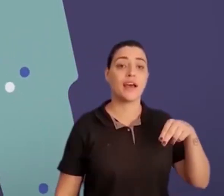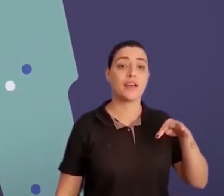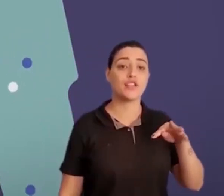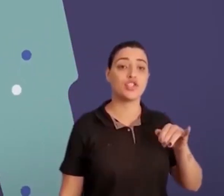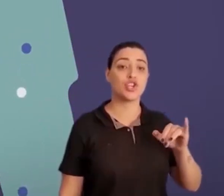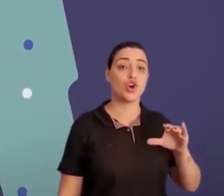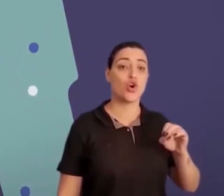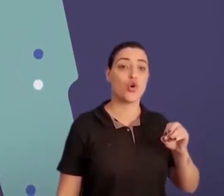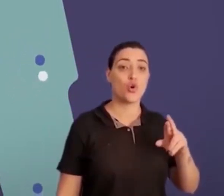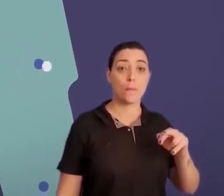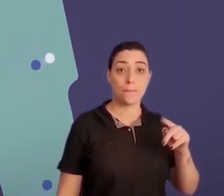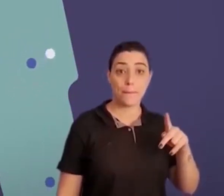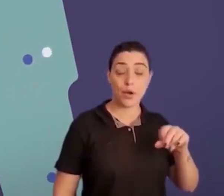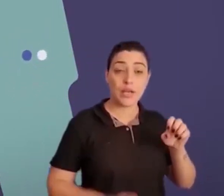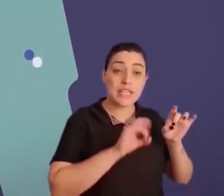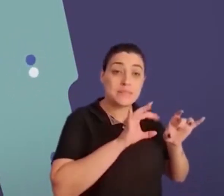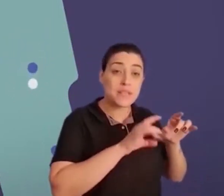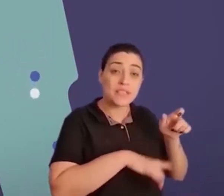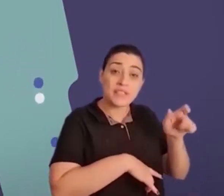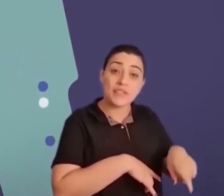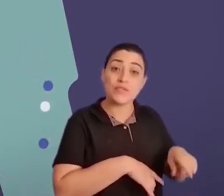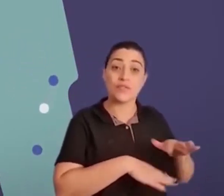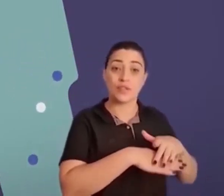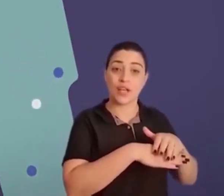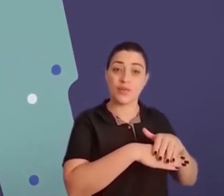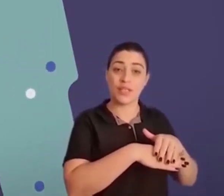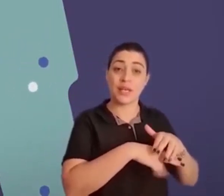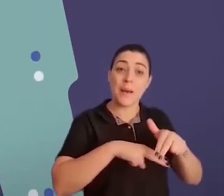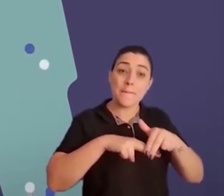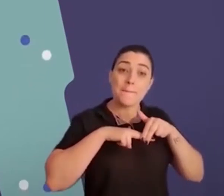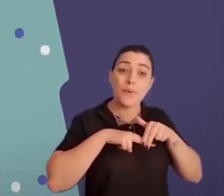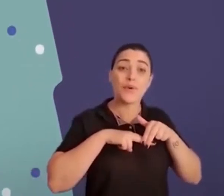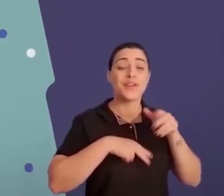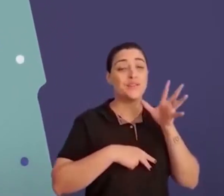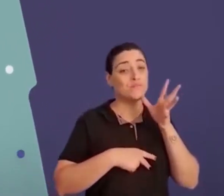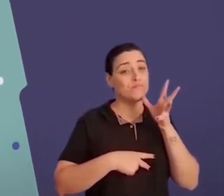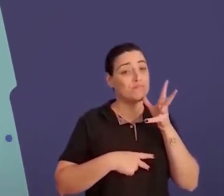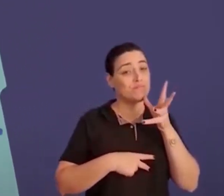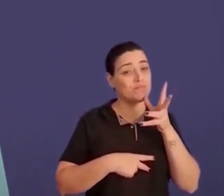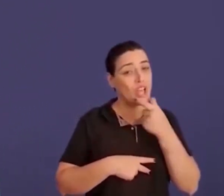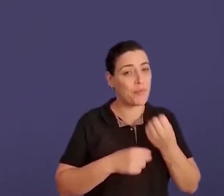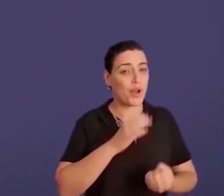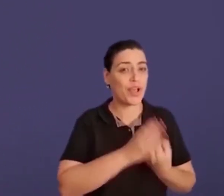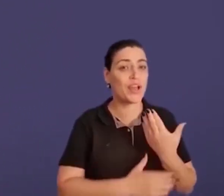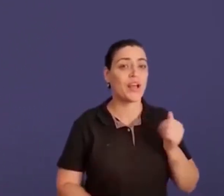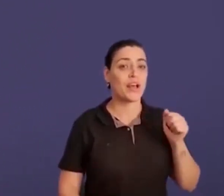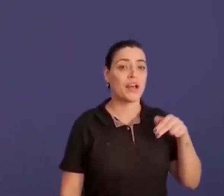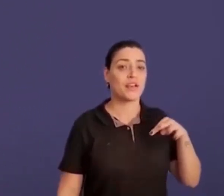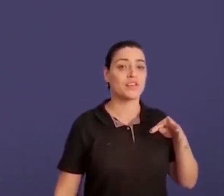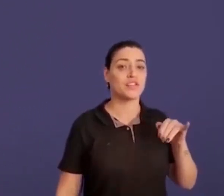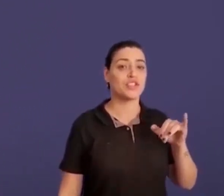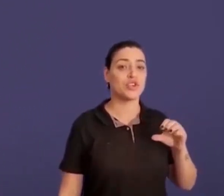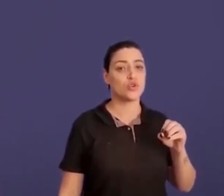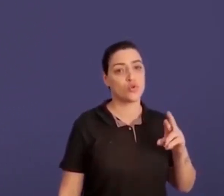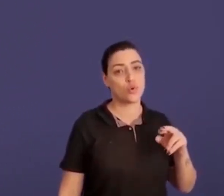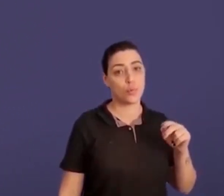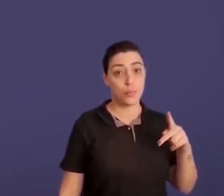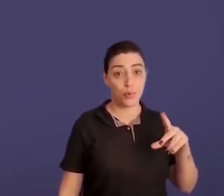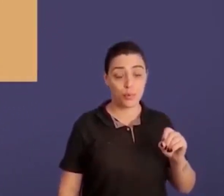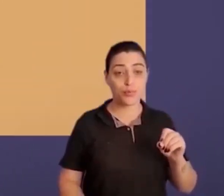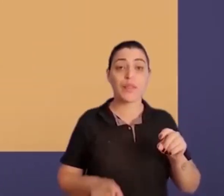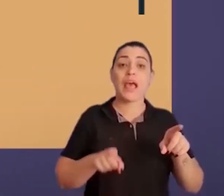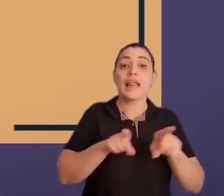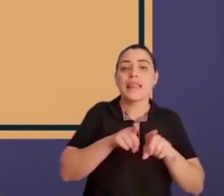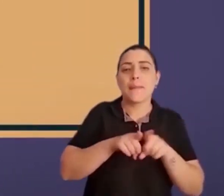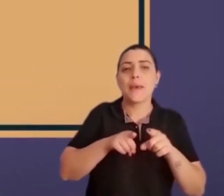precisa produzir anticorpos específicos contra ele, o que faz com que o tempo de resposta seja ainda maior. Também é preciso reforçar